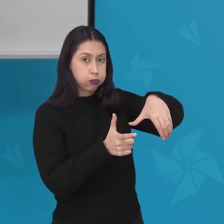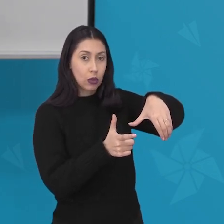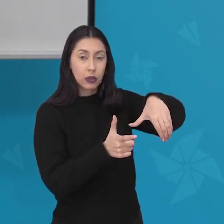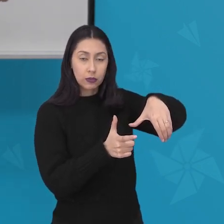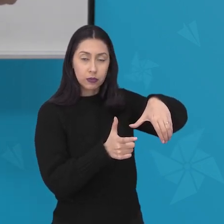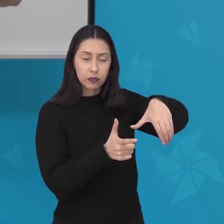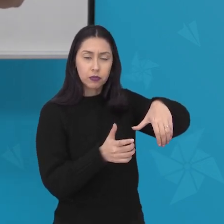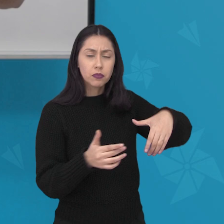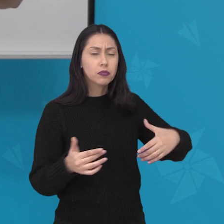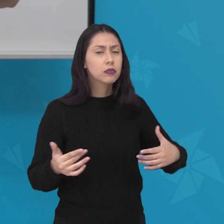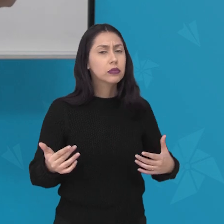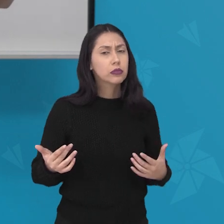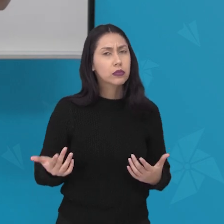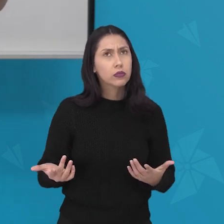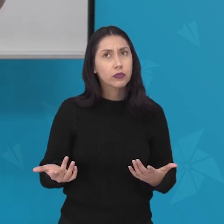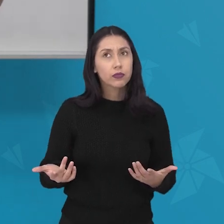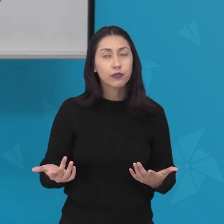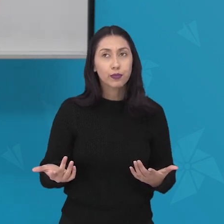Quando ele usa essa